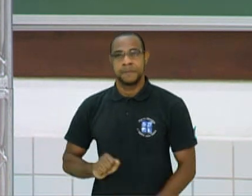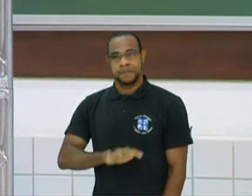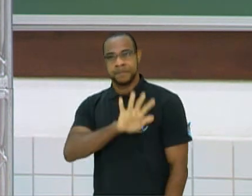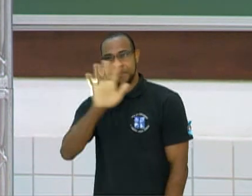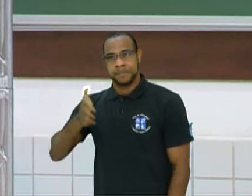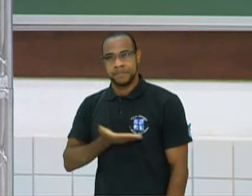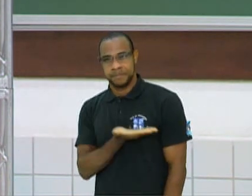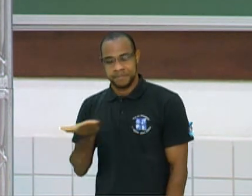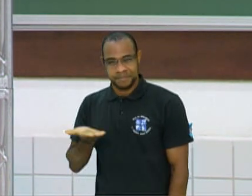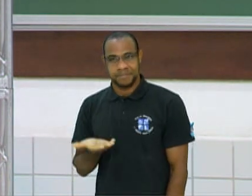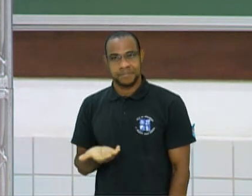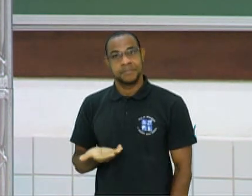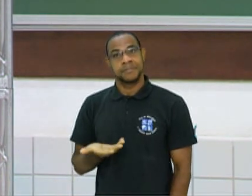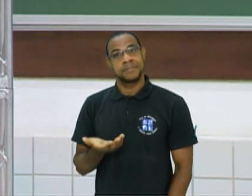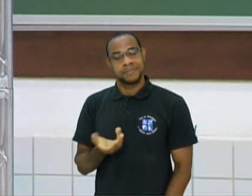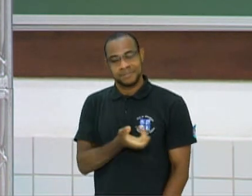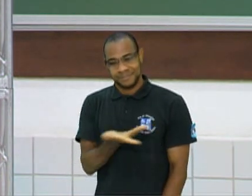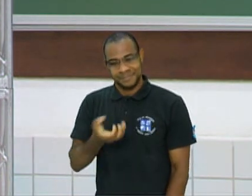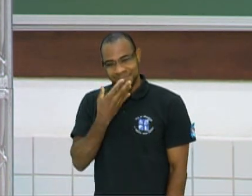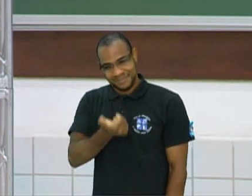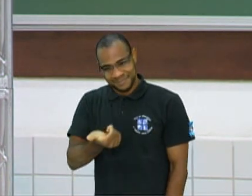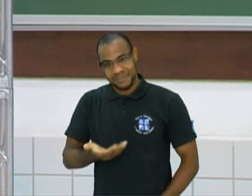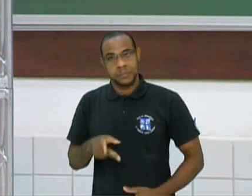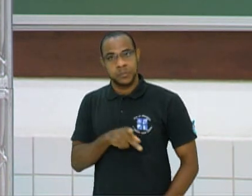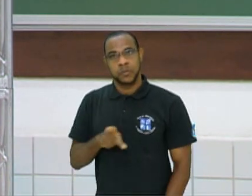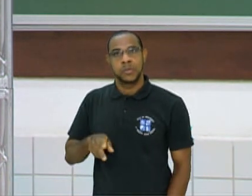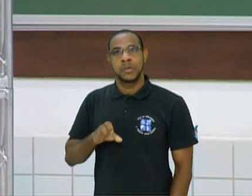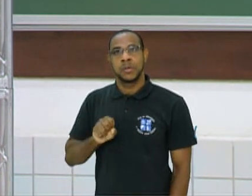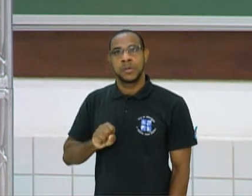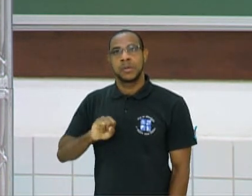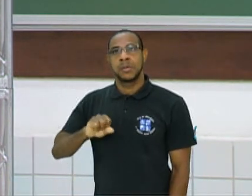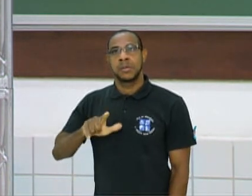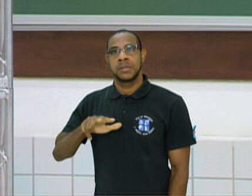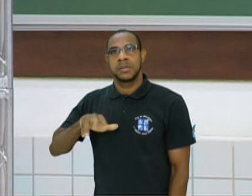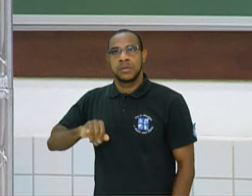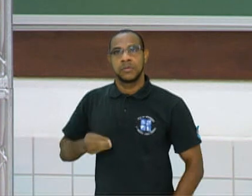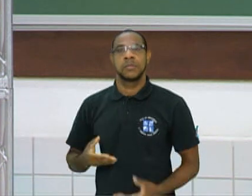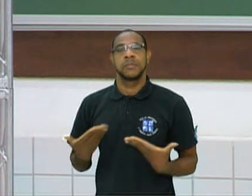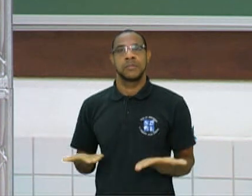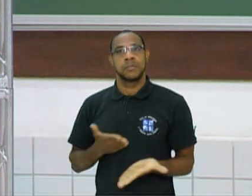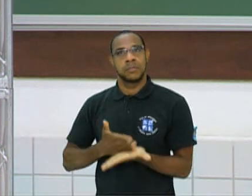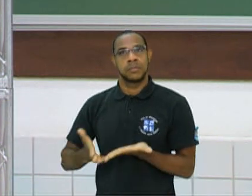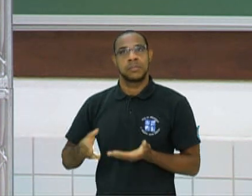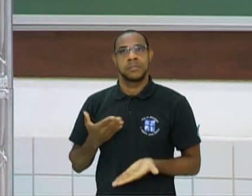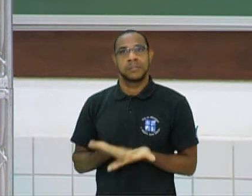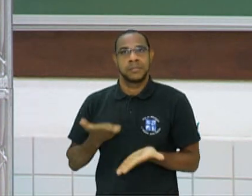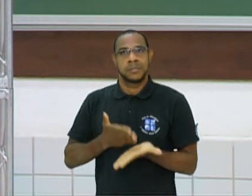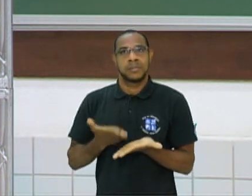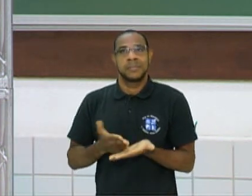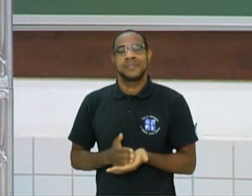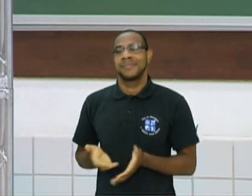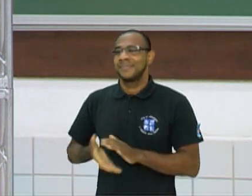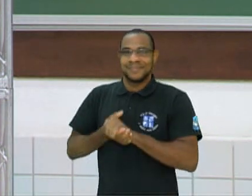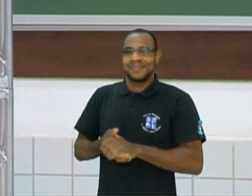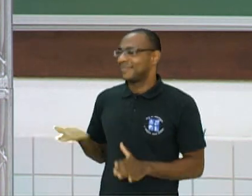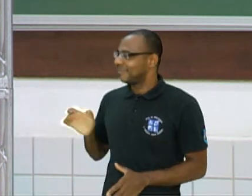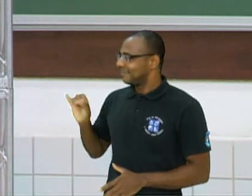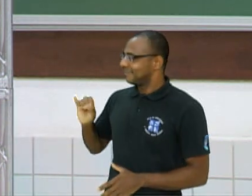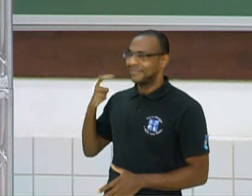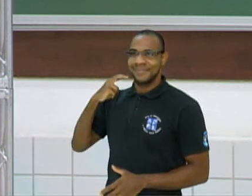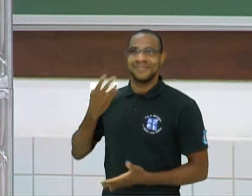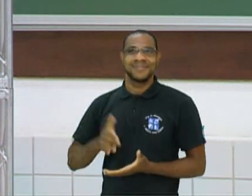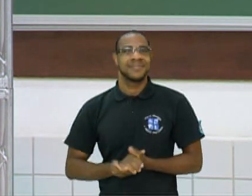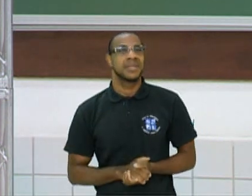everyone! Eu espero que todos vocês estejam bem. Eu sou o professor Silvio e vamos iniciar nossa aula cumprimentando o nosso amigo Val. Hi, Val!